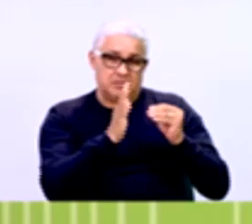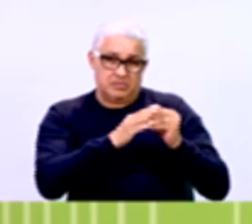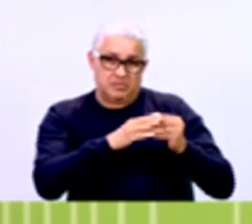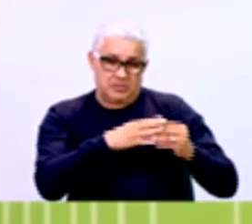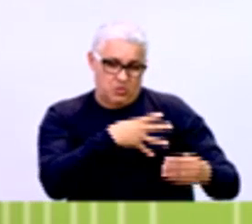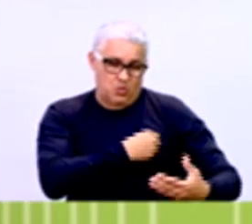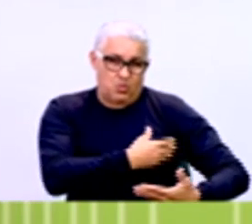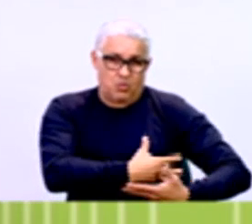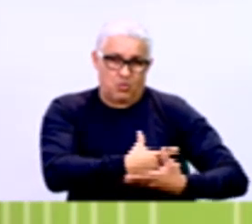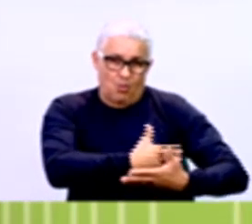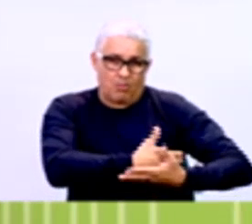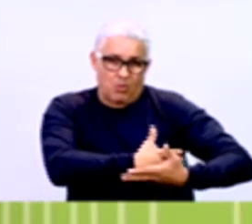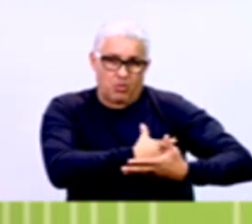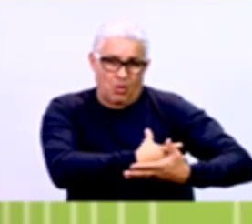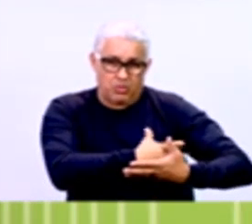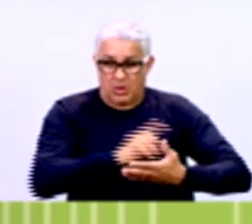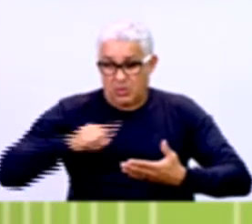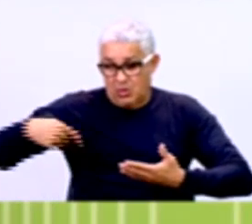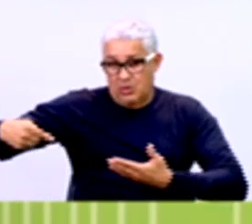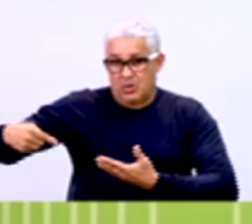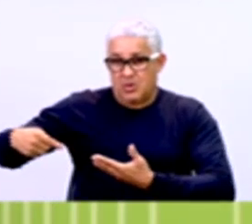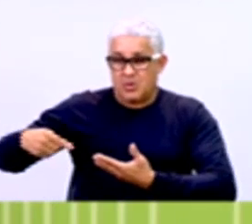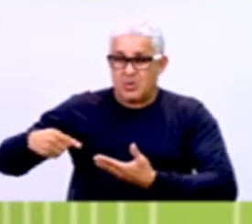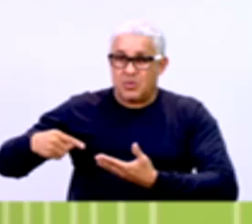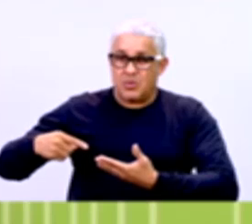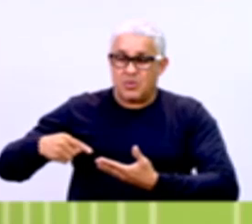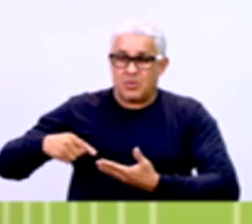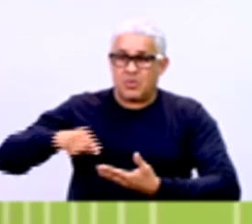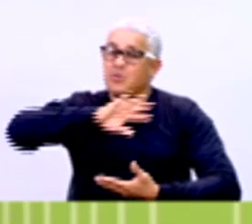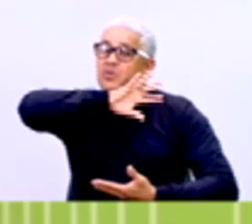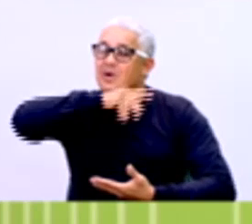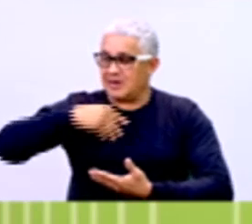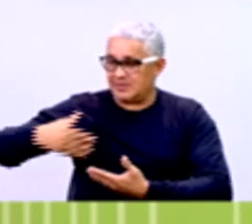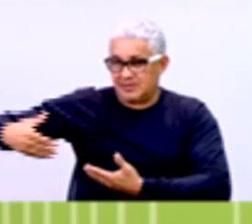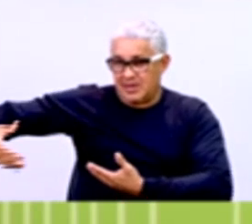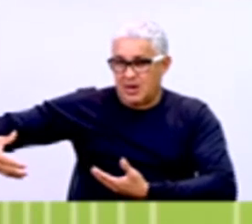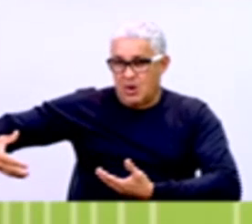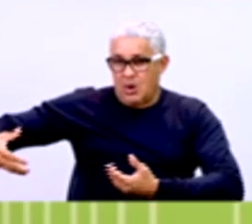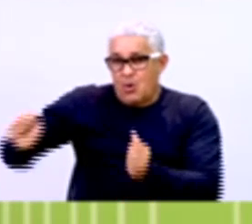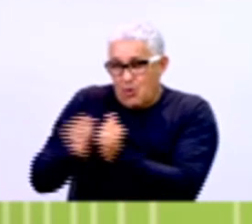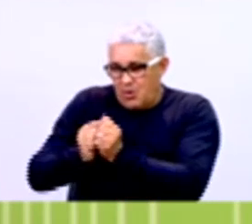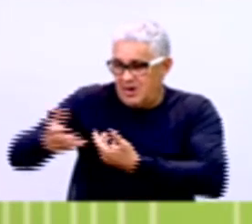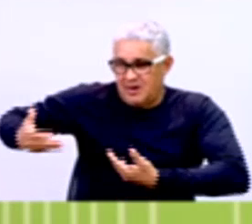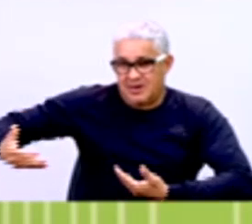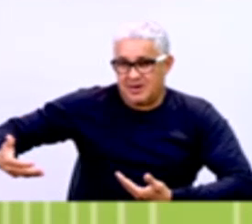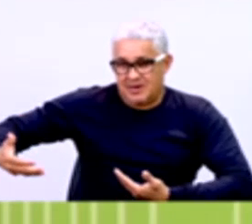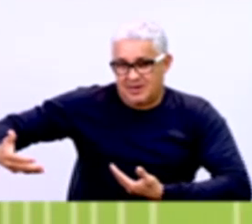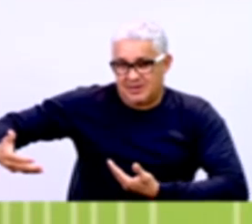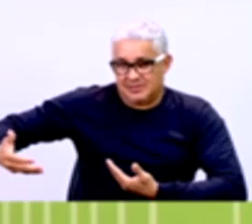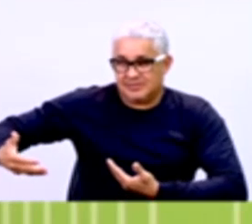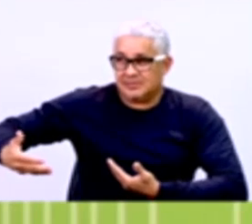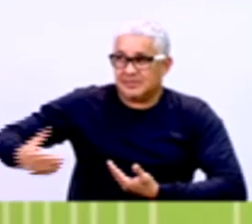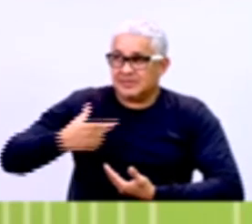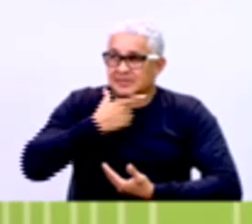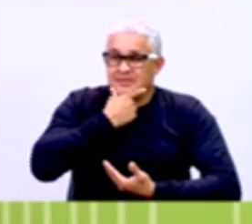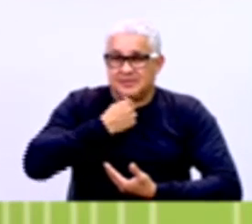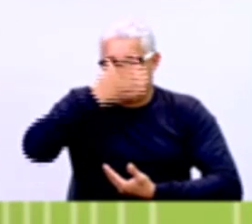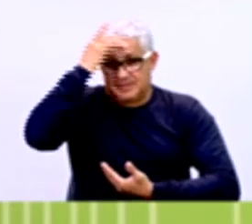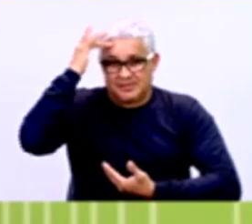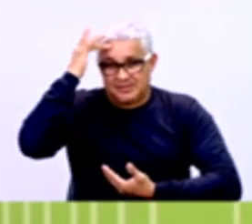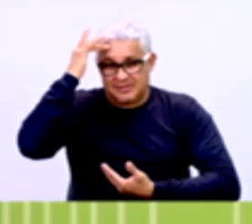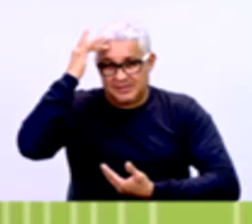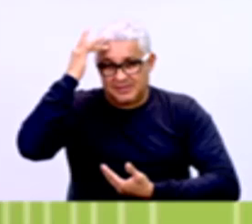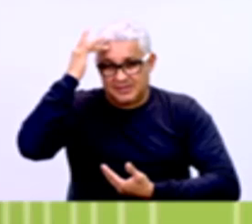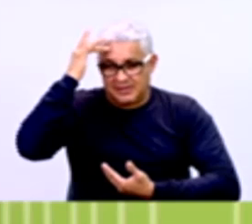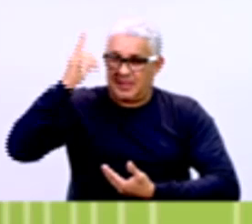e do outro um bichinho. Então isso mostra essa relação, né? O homem não se vê como ele aqui,